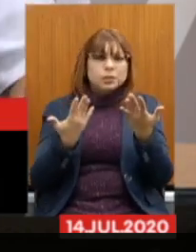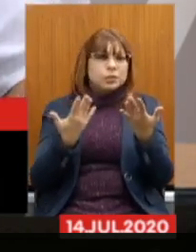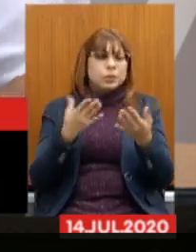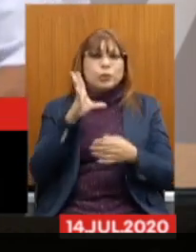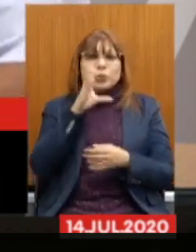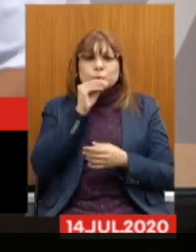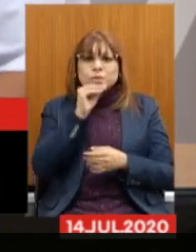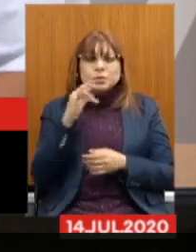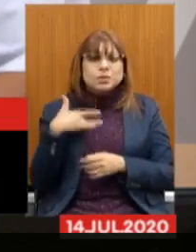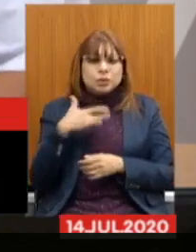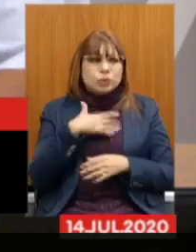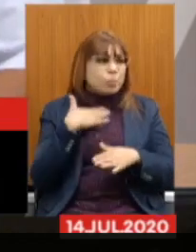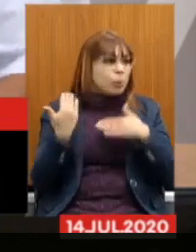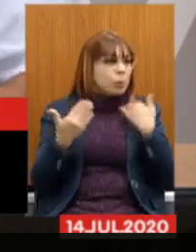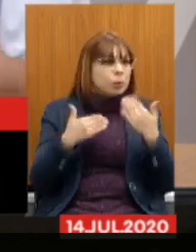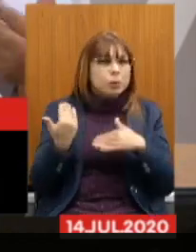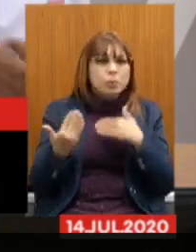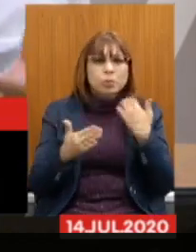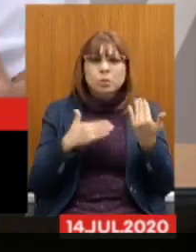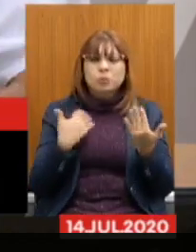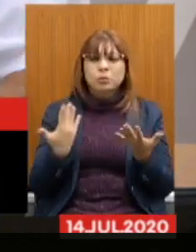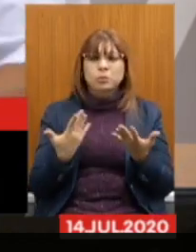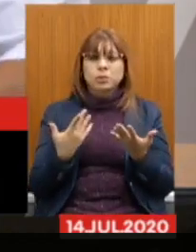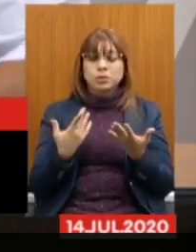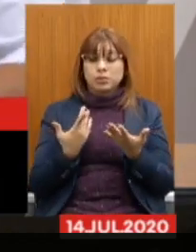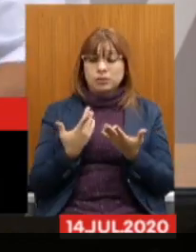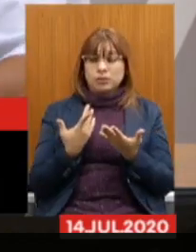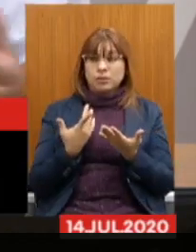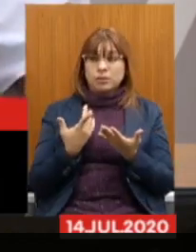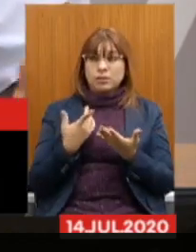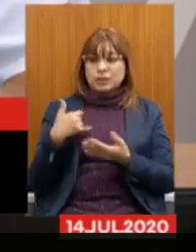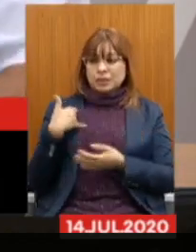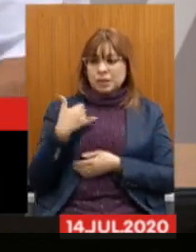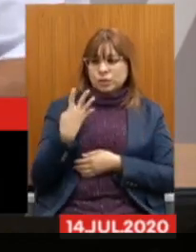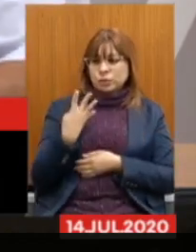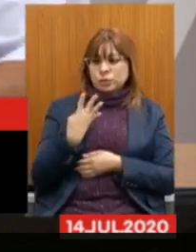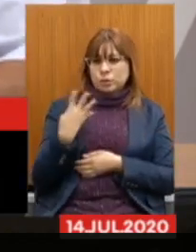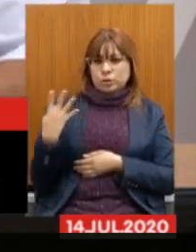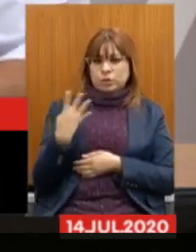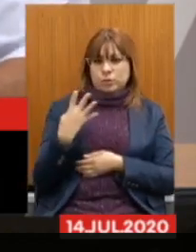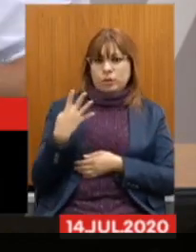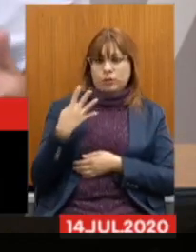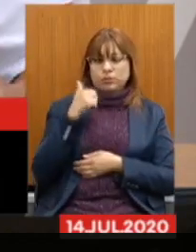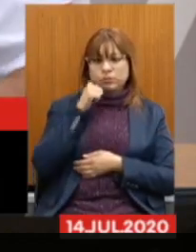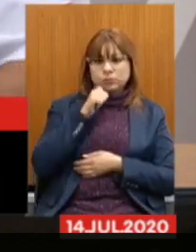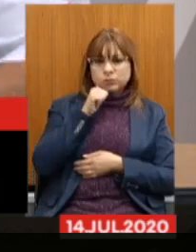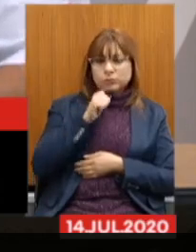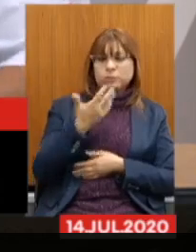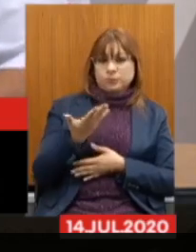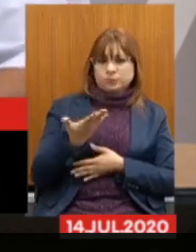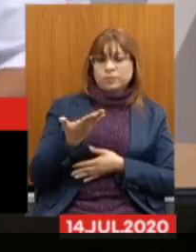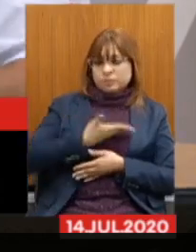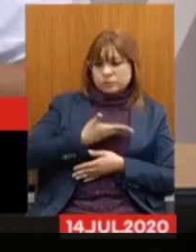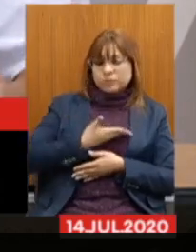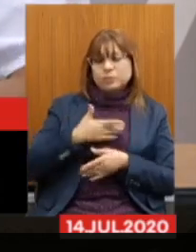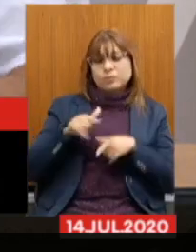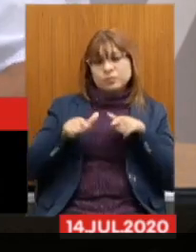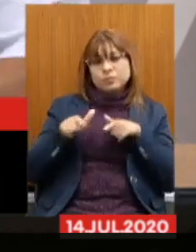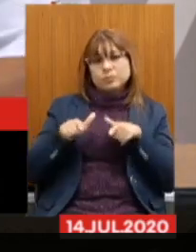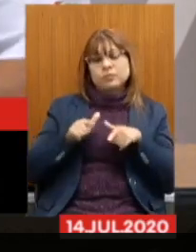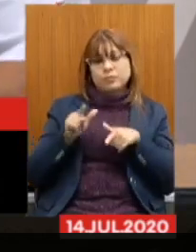morrendo, perdemos uma trabalhadora de 40 e poucos anos, da FEMIG, do Hospital João